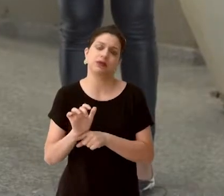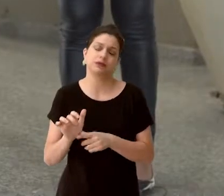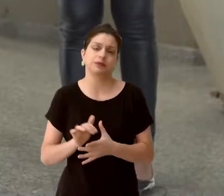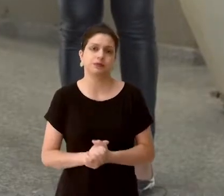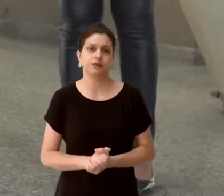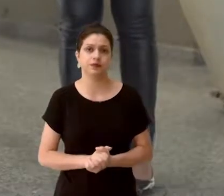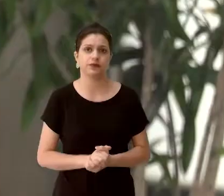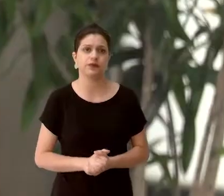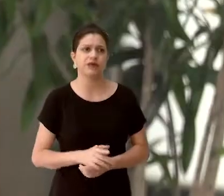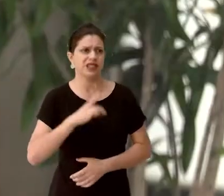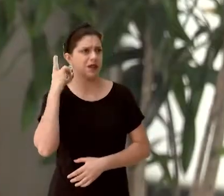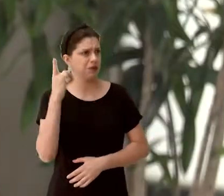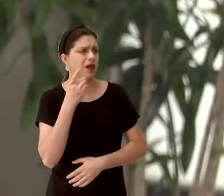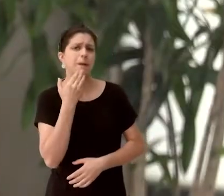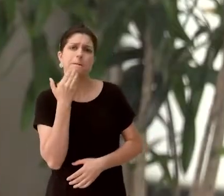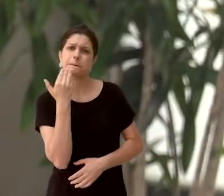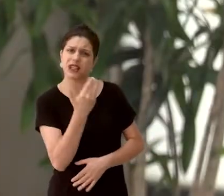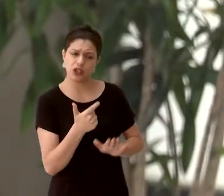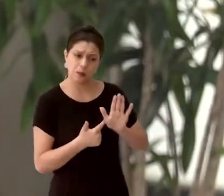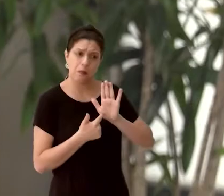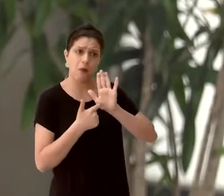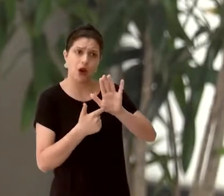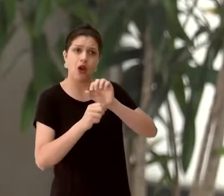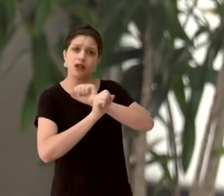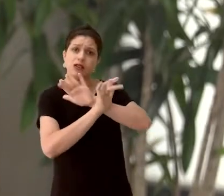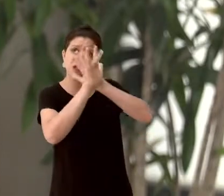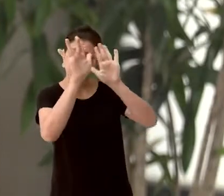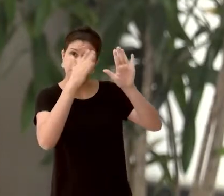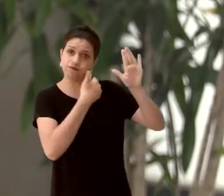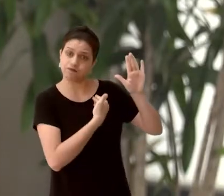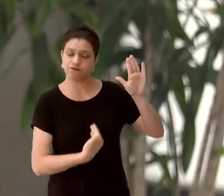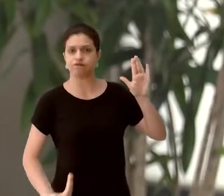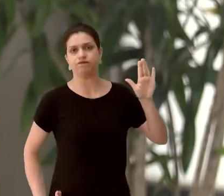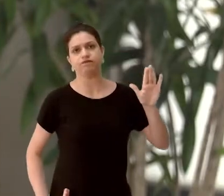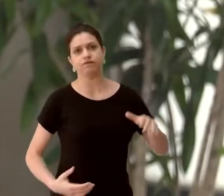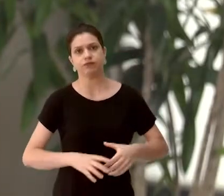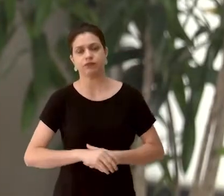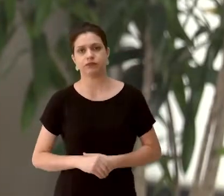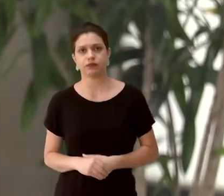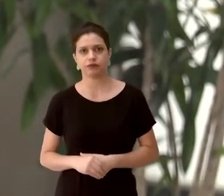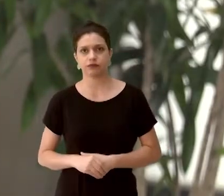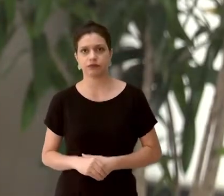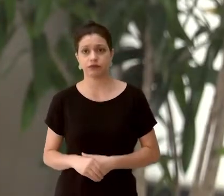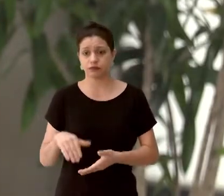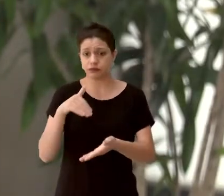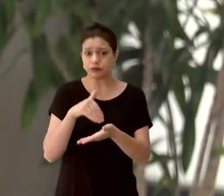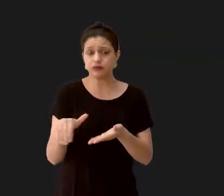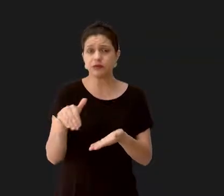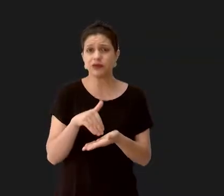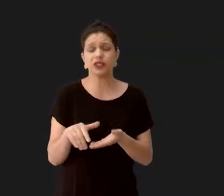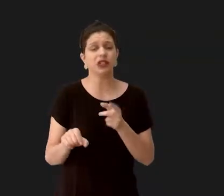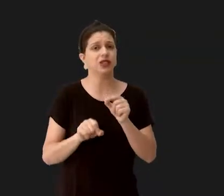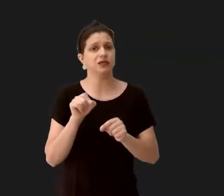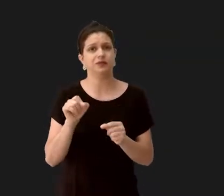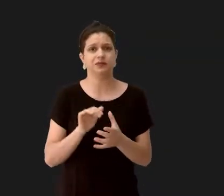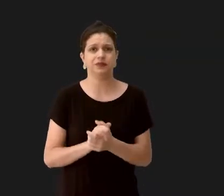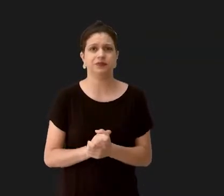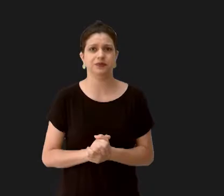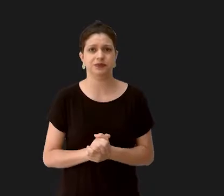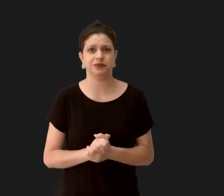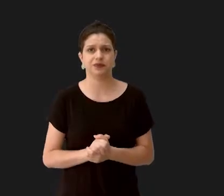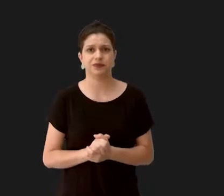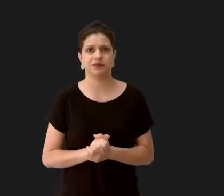essenciais do Estado. A cobrança dos deputados era por mais transparência do governo. O senhor